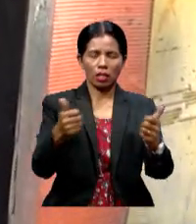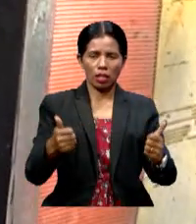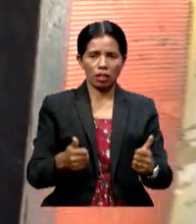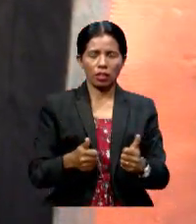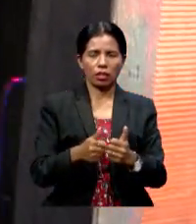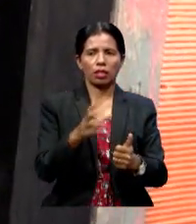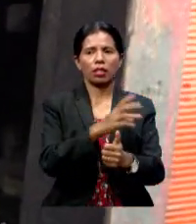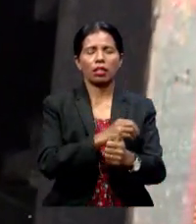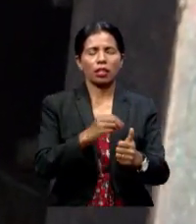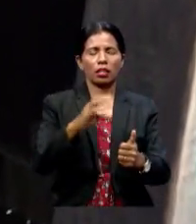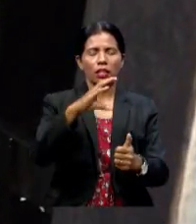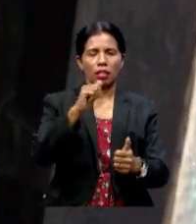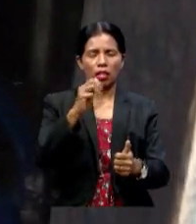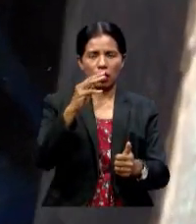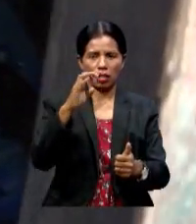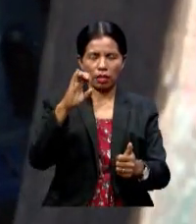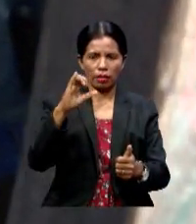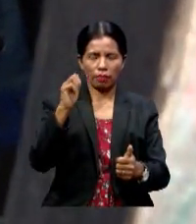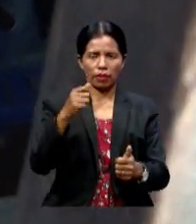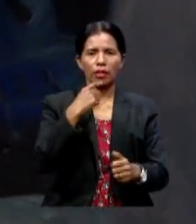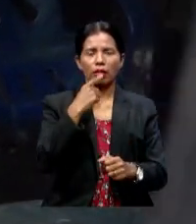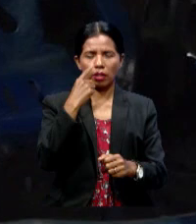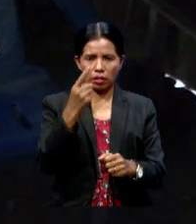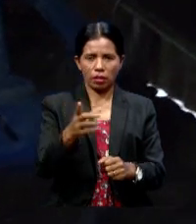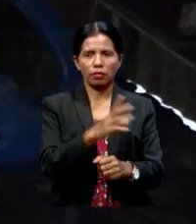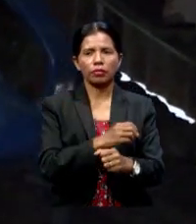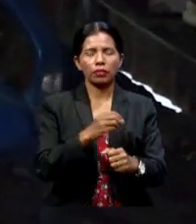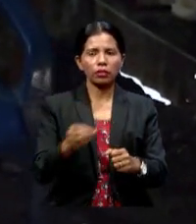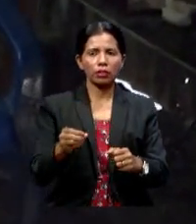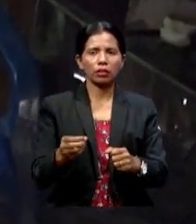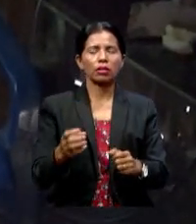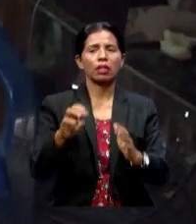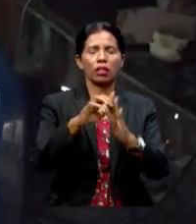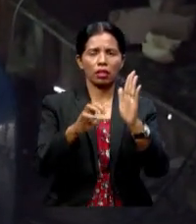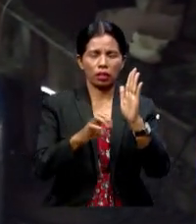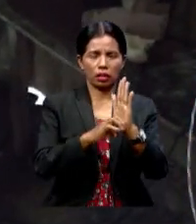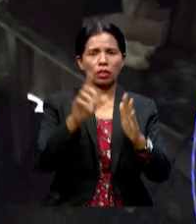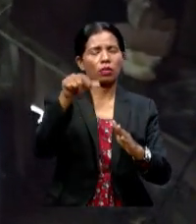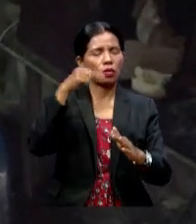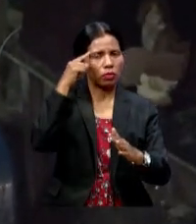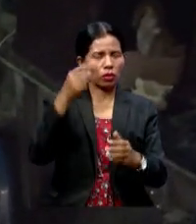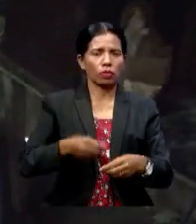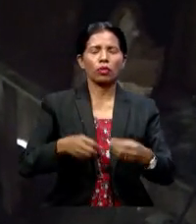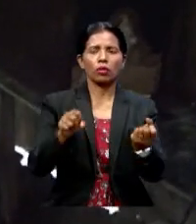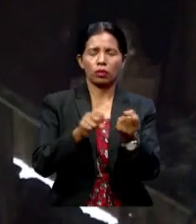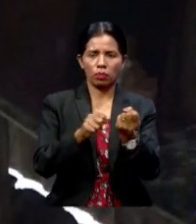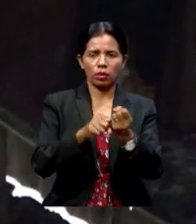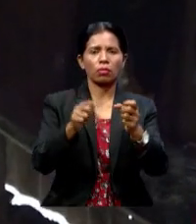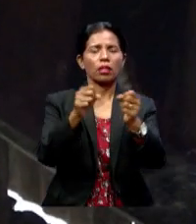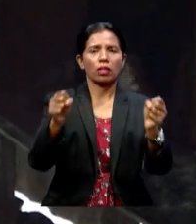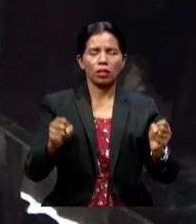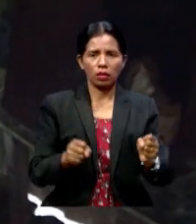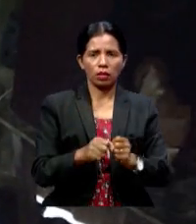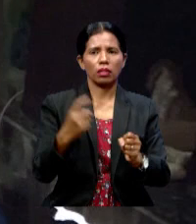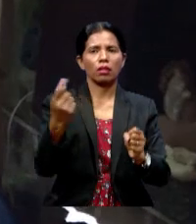Sesuco Cameia, Lízia da Costa dos Santos explica, durante o estado que o governo foi apoio mai ia suco,